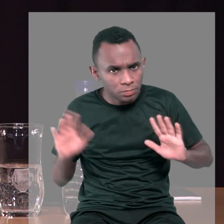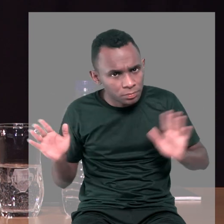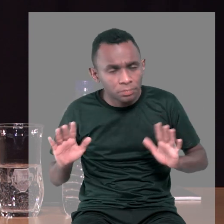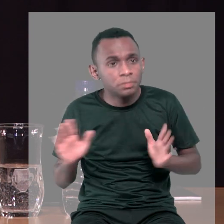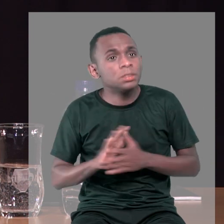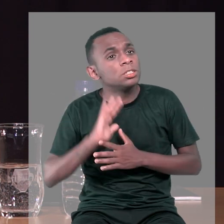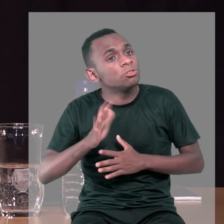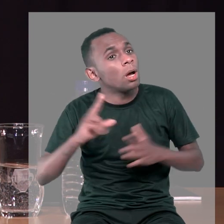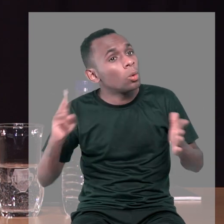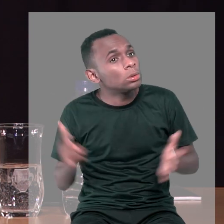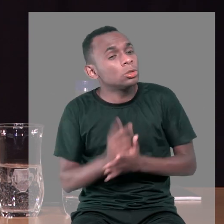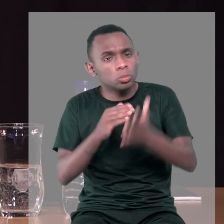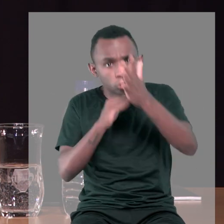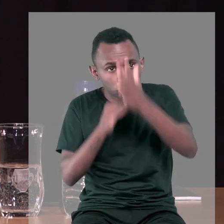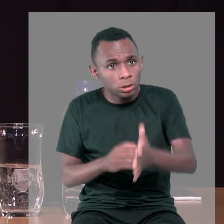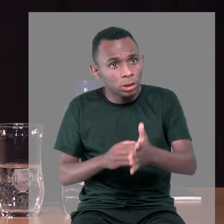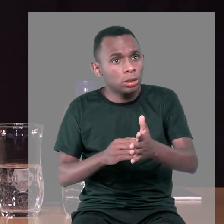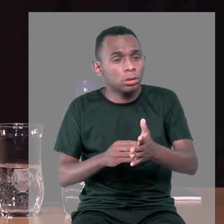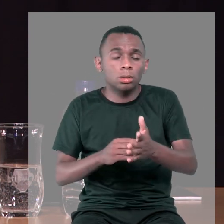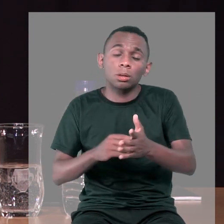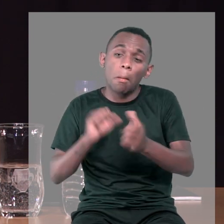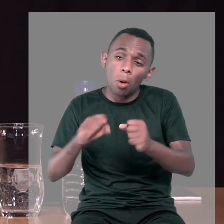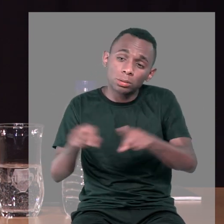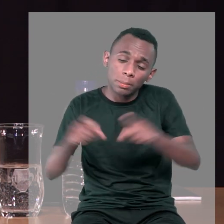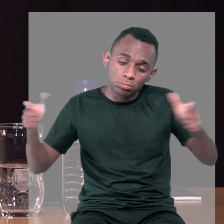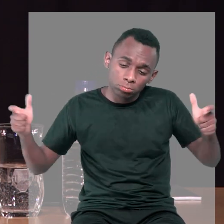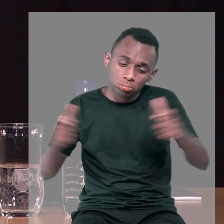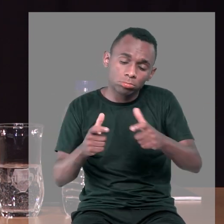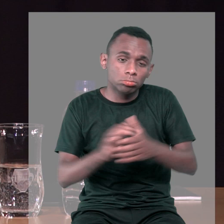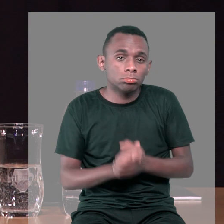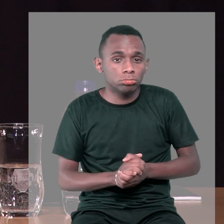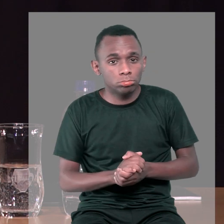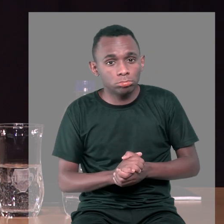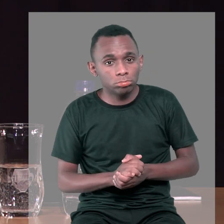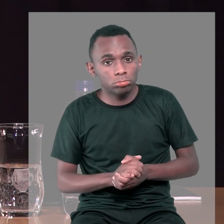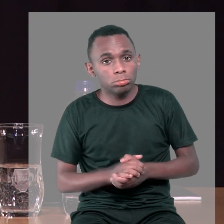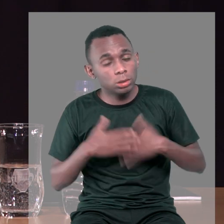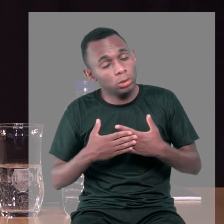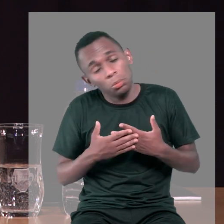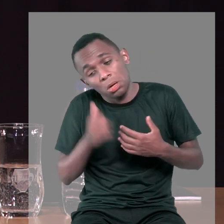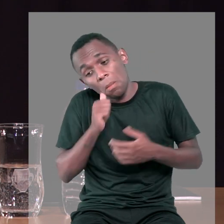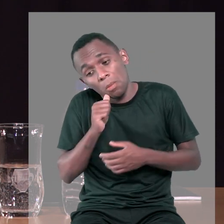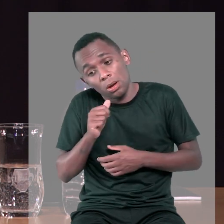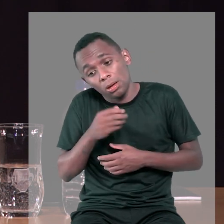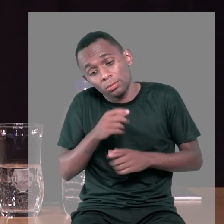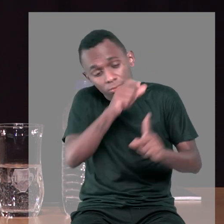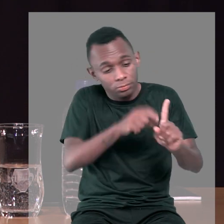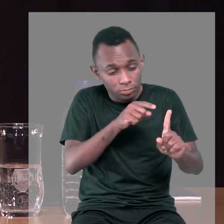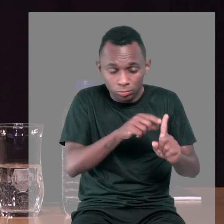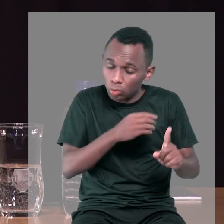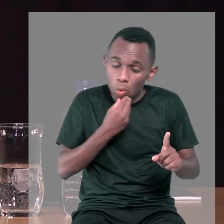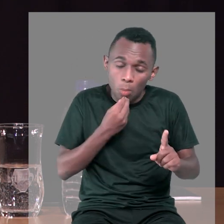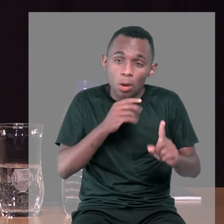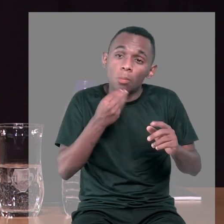como muitos se revoltaram, como muitos não deram a sua adesão. Eichmann escolheu a